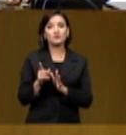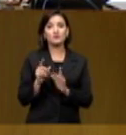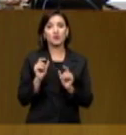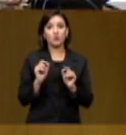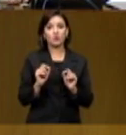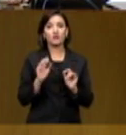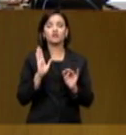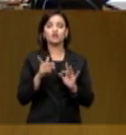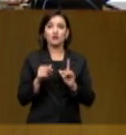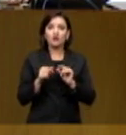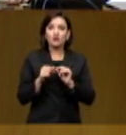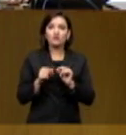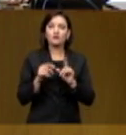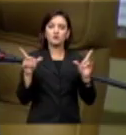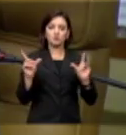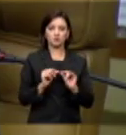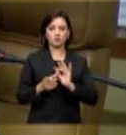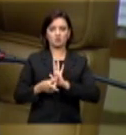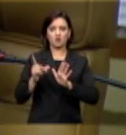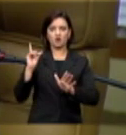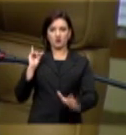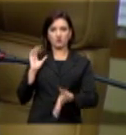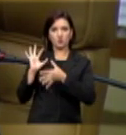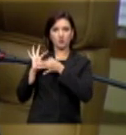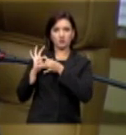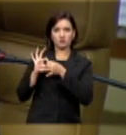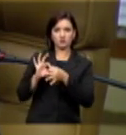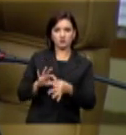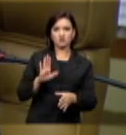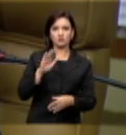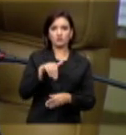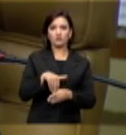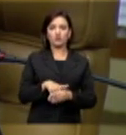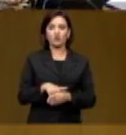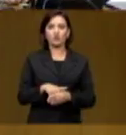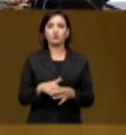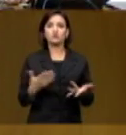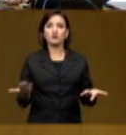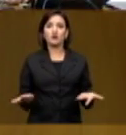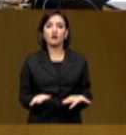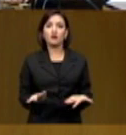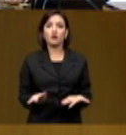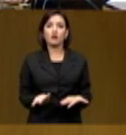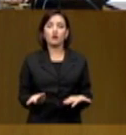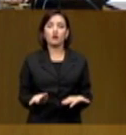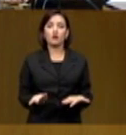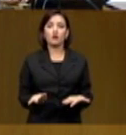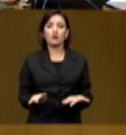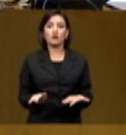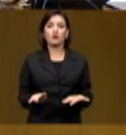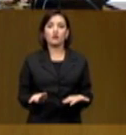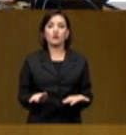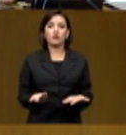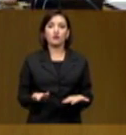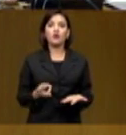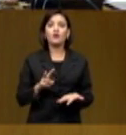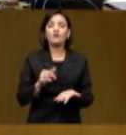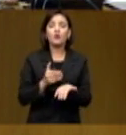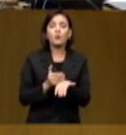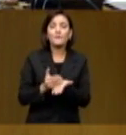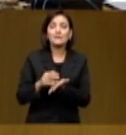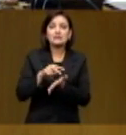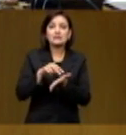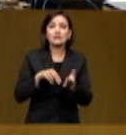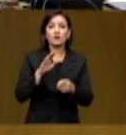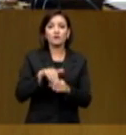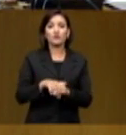fez a delimitação do âmbito do voto de Vossa Excelência e passaria agora, nesse momento, ao início do voto propriamente